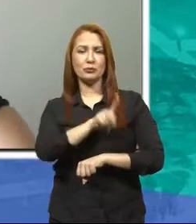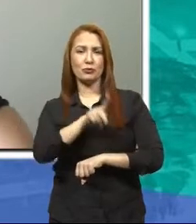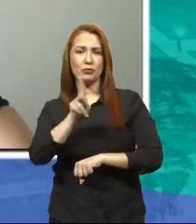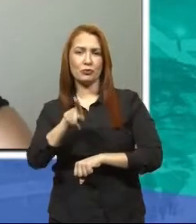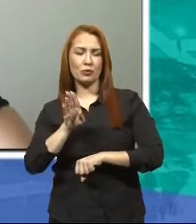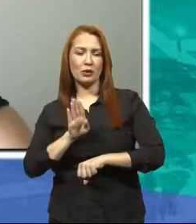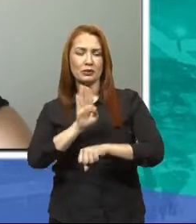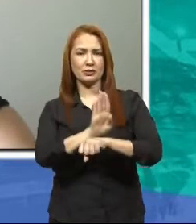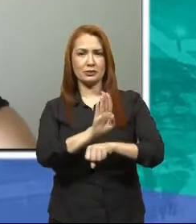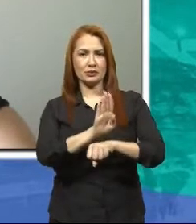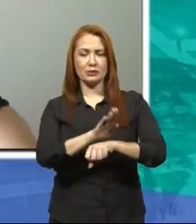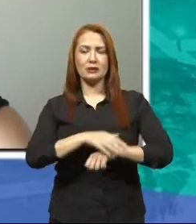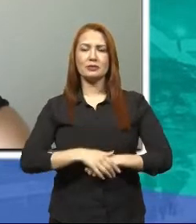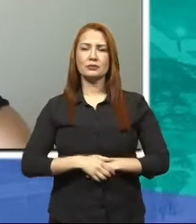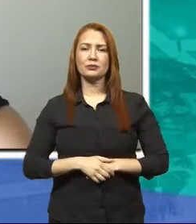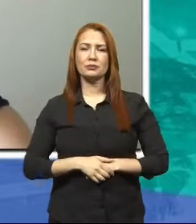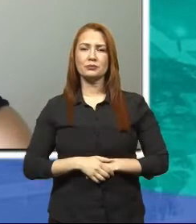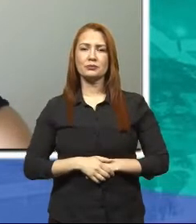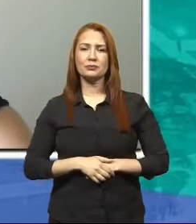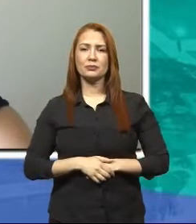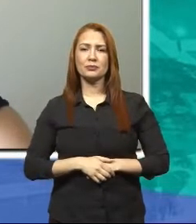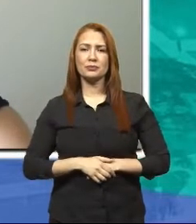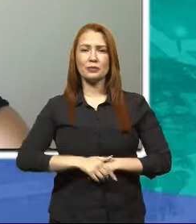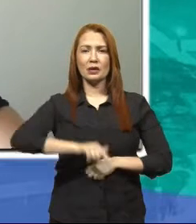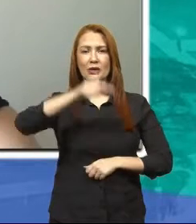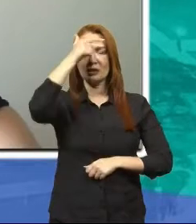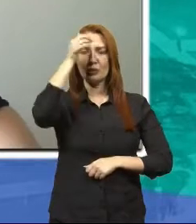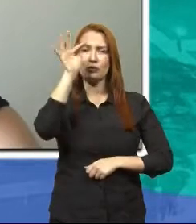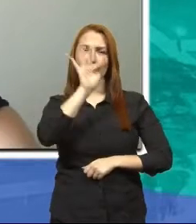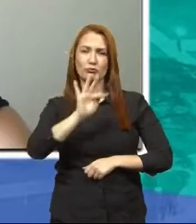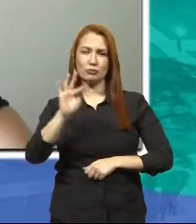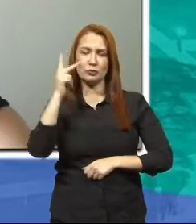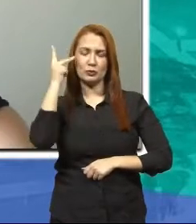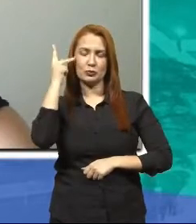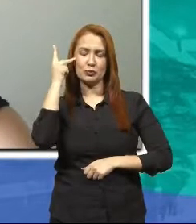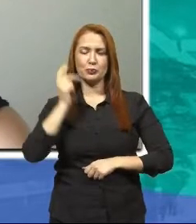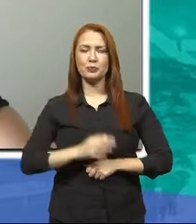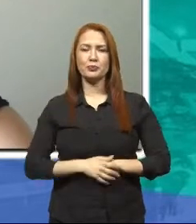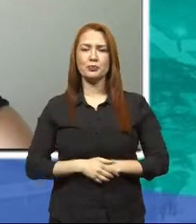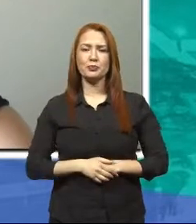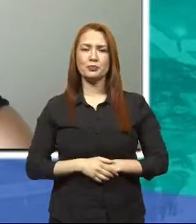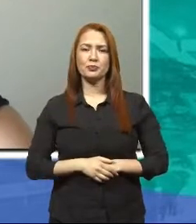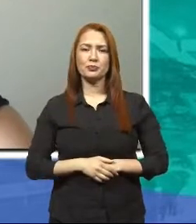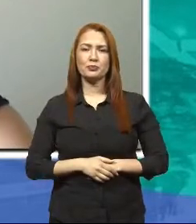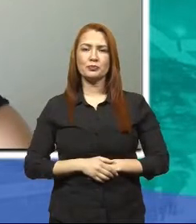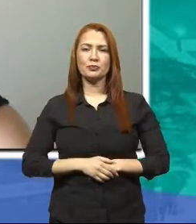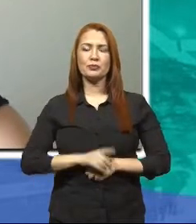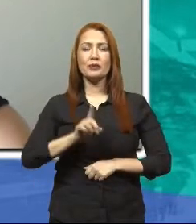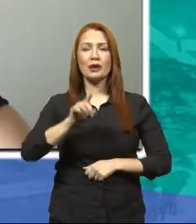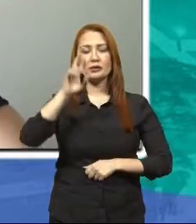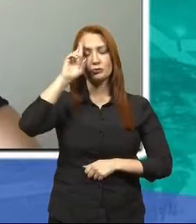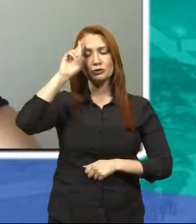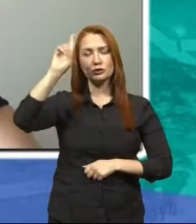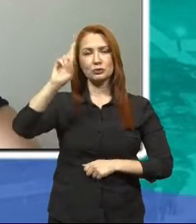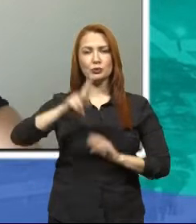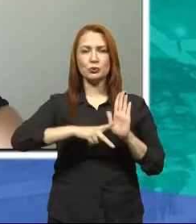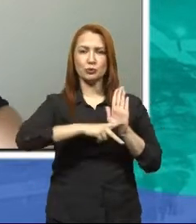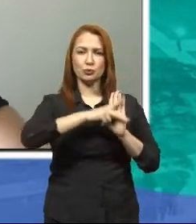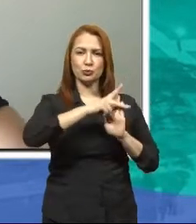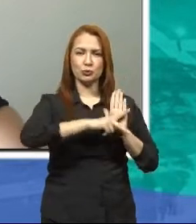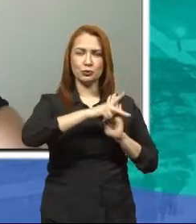assistente da Pontifícia Universidade Católica de São Paulo, é diretor de